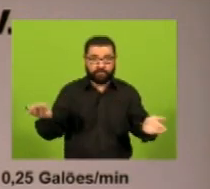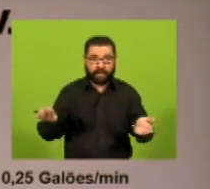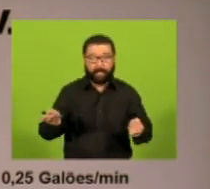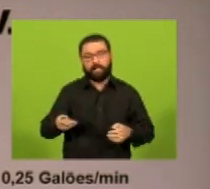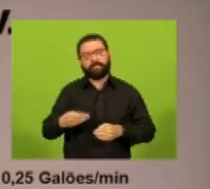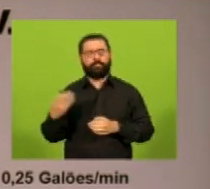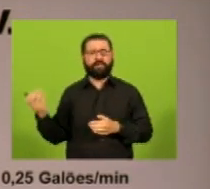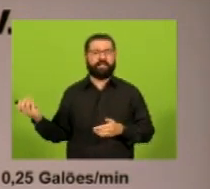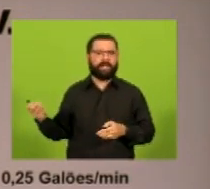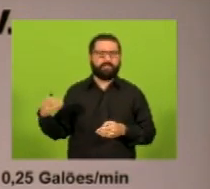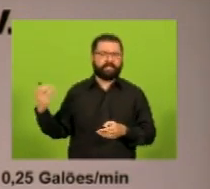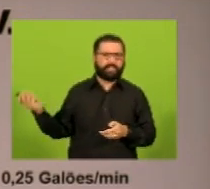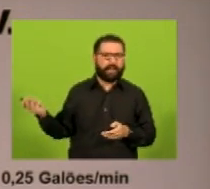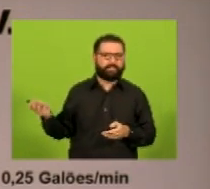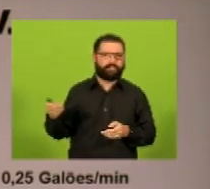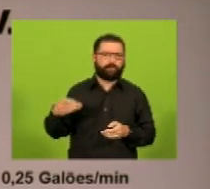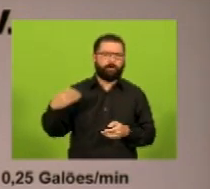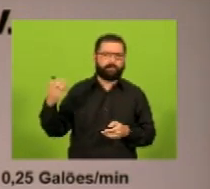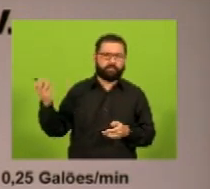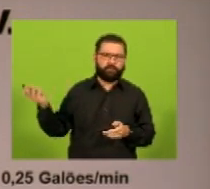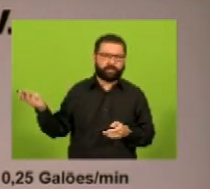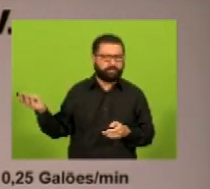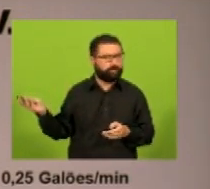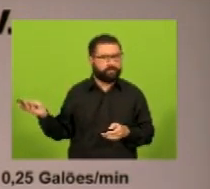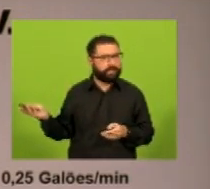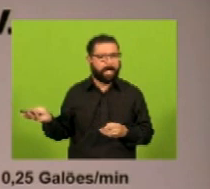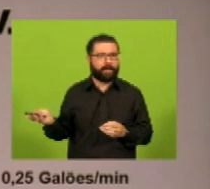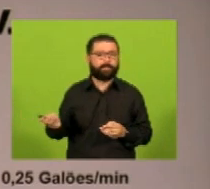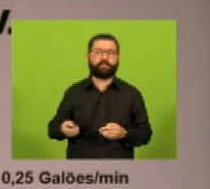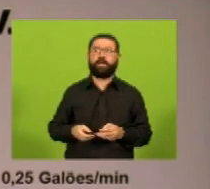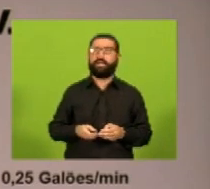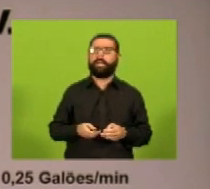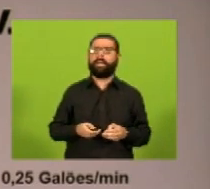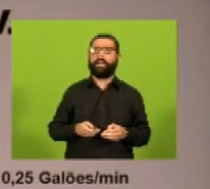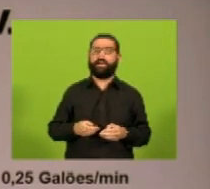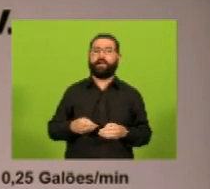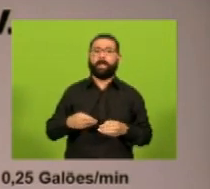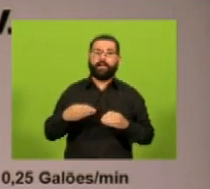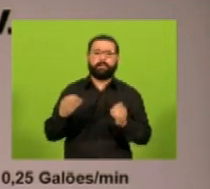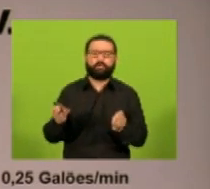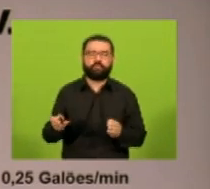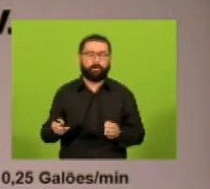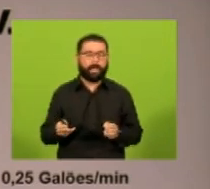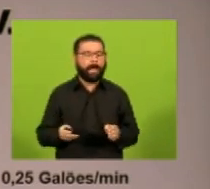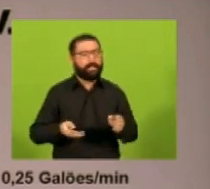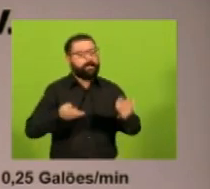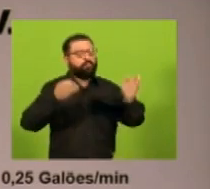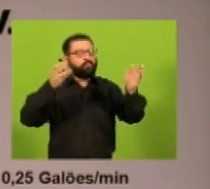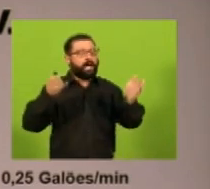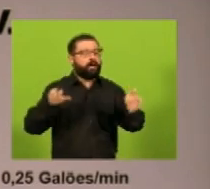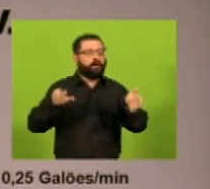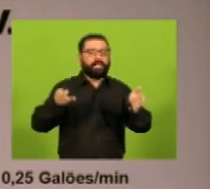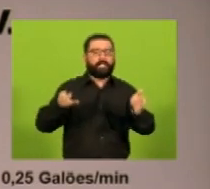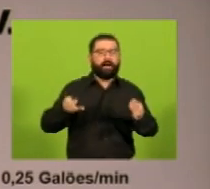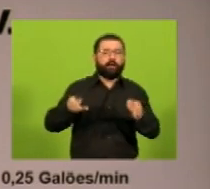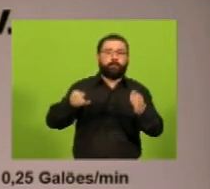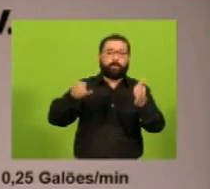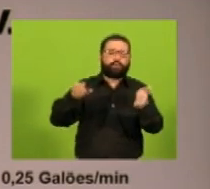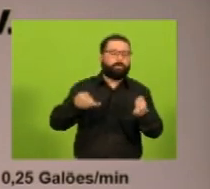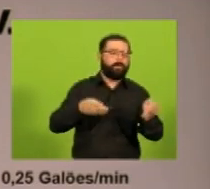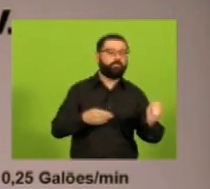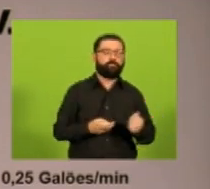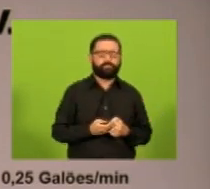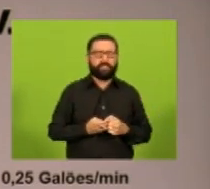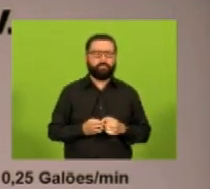pode imaginar? Você pode entrar nesses sites de conversão de unidades. Eles usam lá o galão